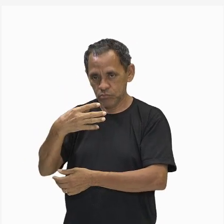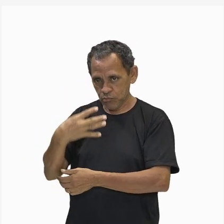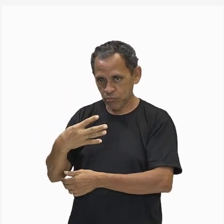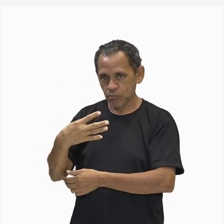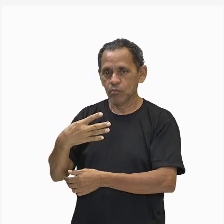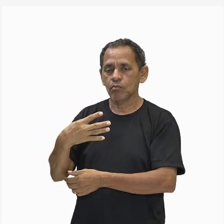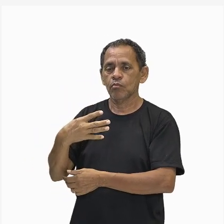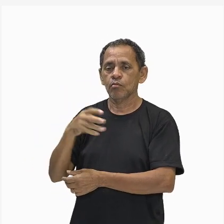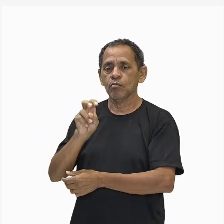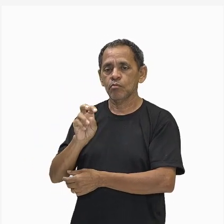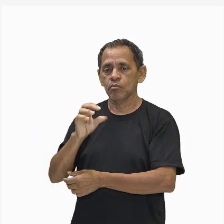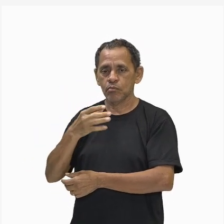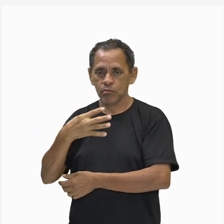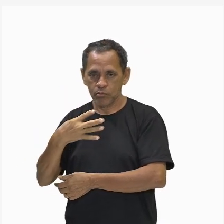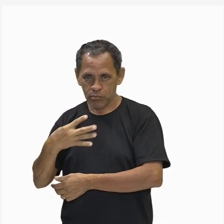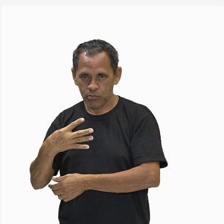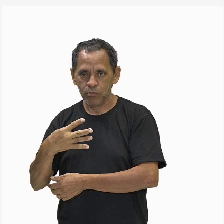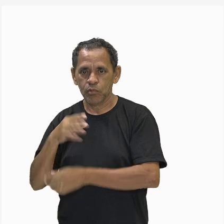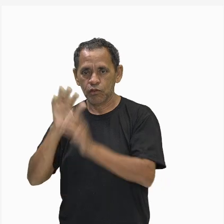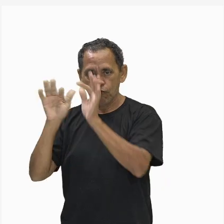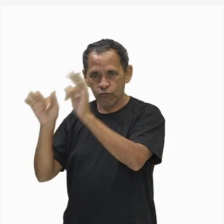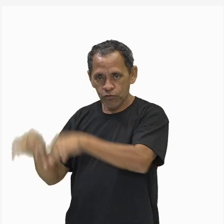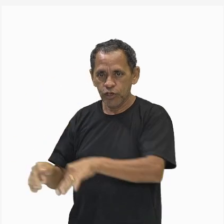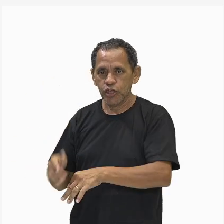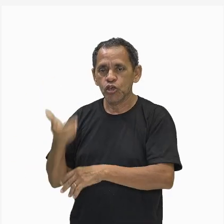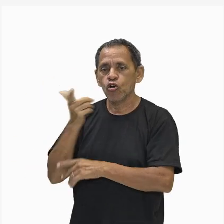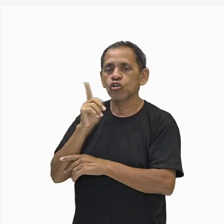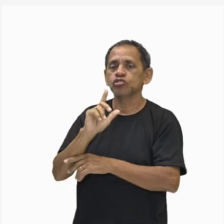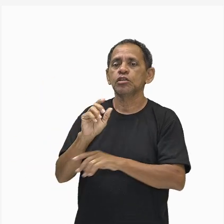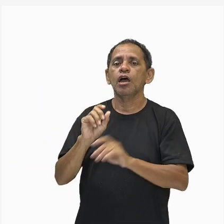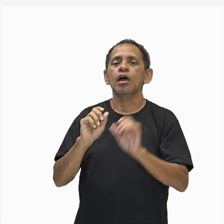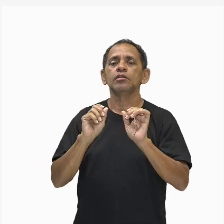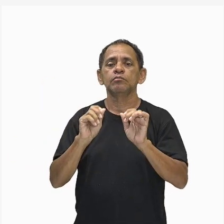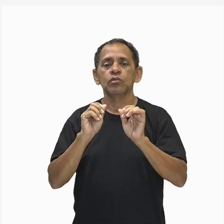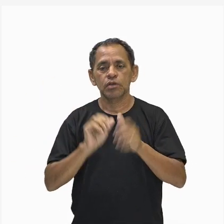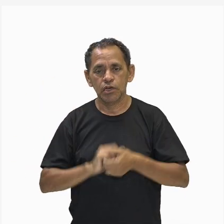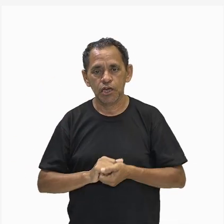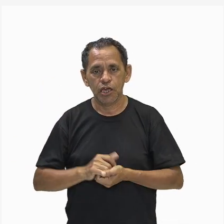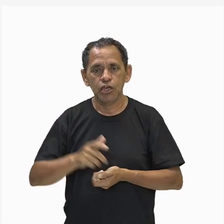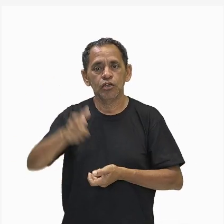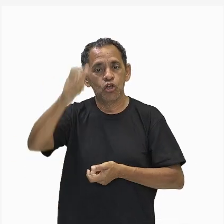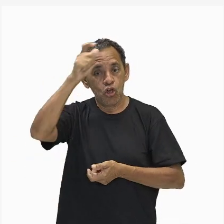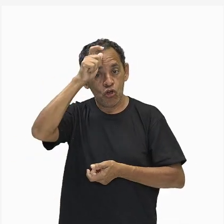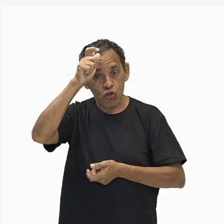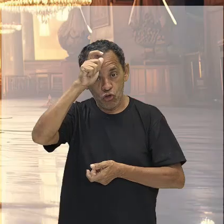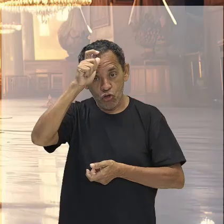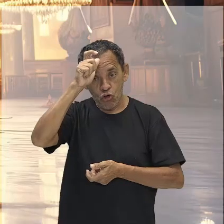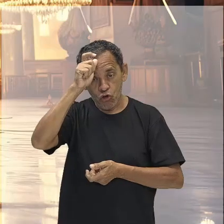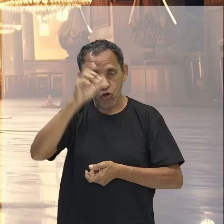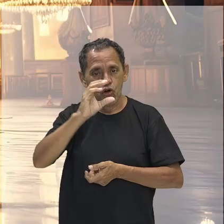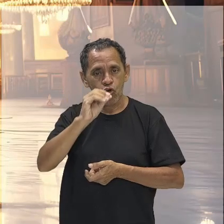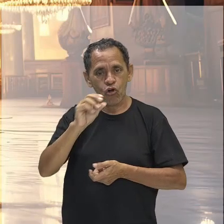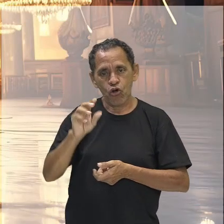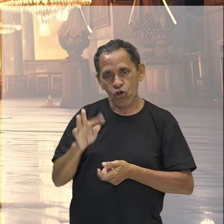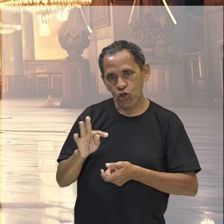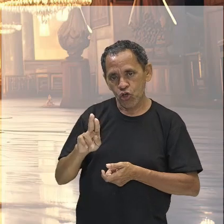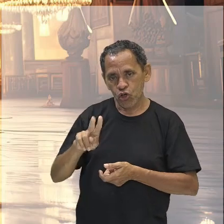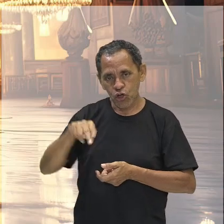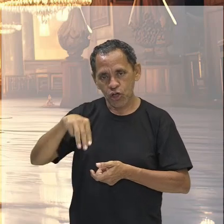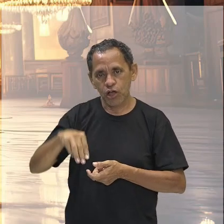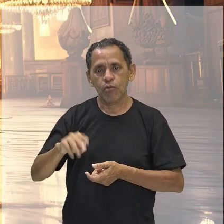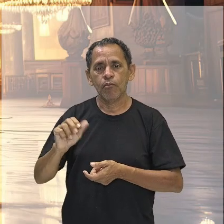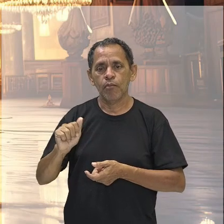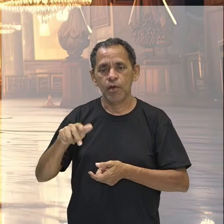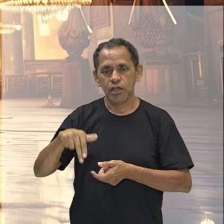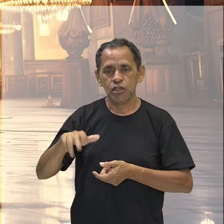1453, quando ele foi conquistado, então, aí, pelos turcos otomanos, tá? Então, olha só,